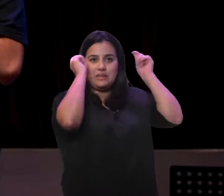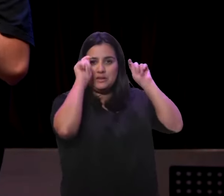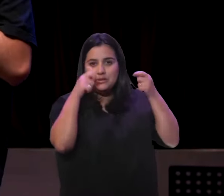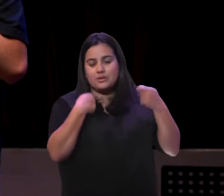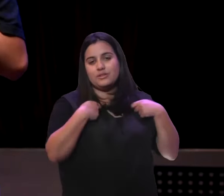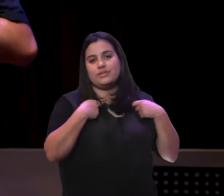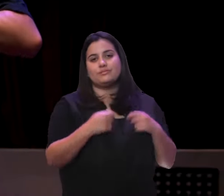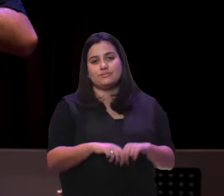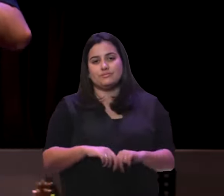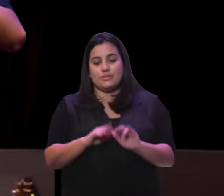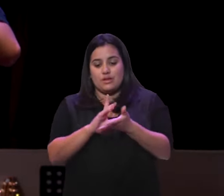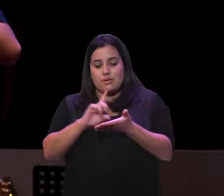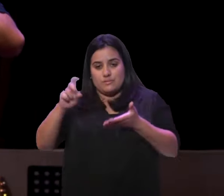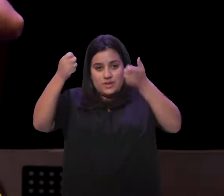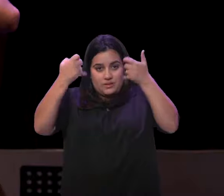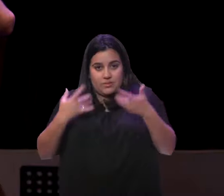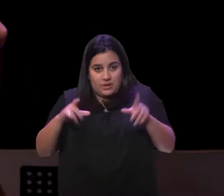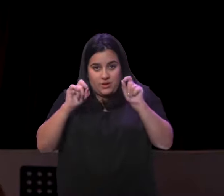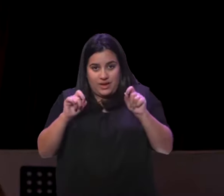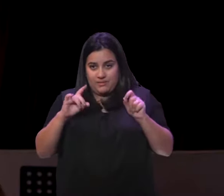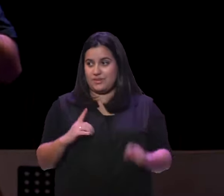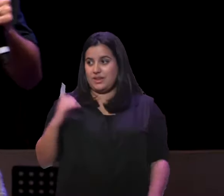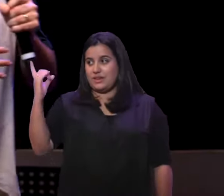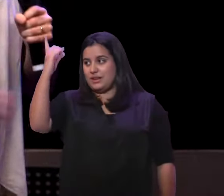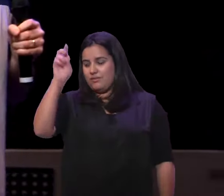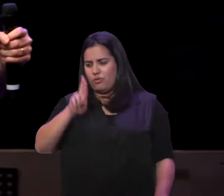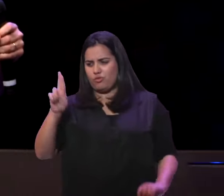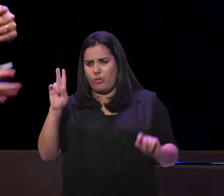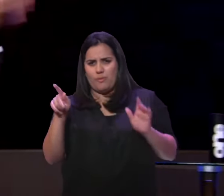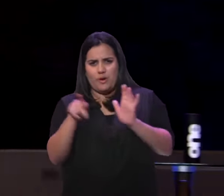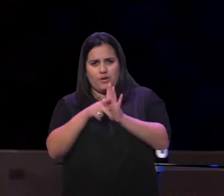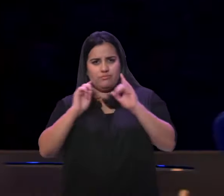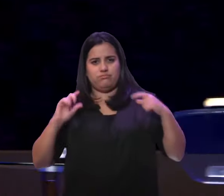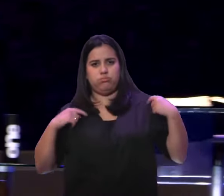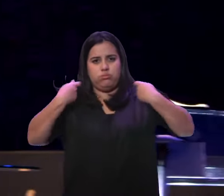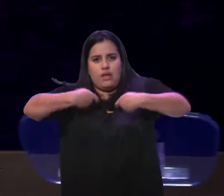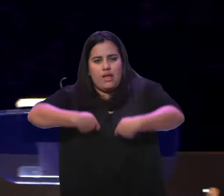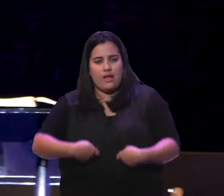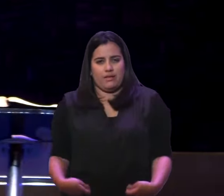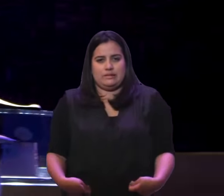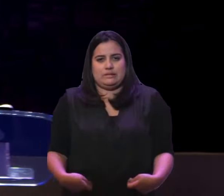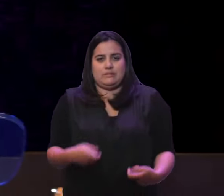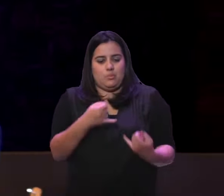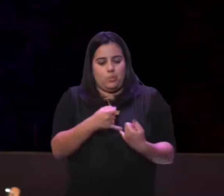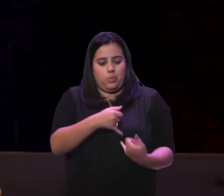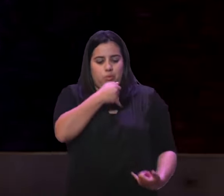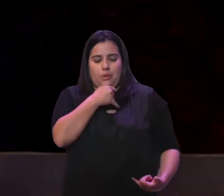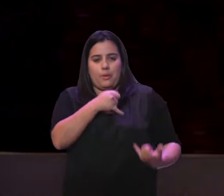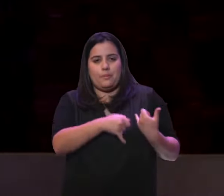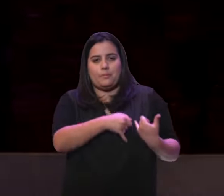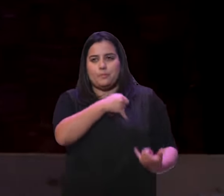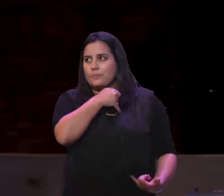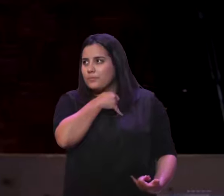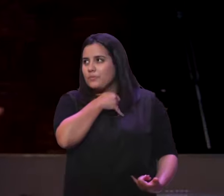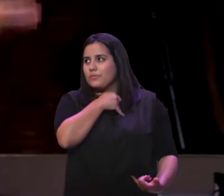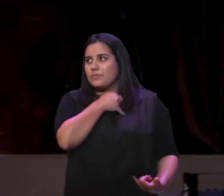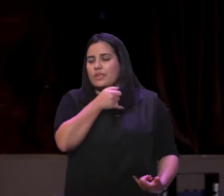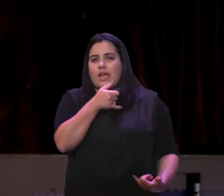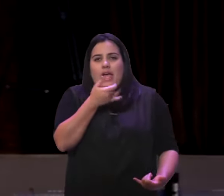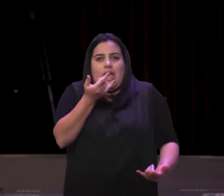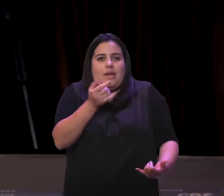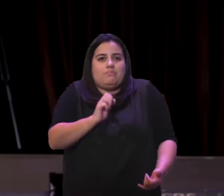A Bíblia diz que ele vestiu um colete sacerdotal de linho. O linho é algo